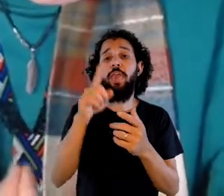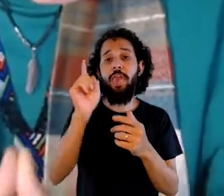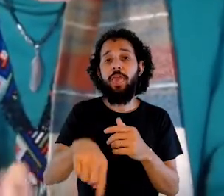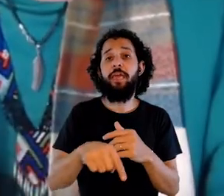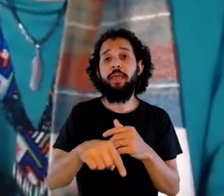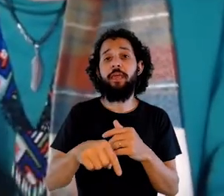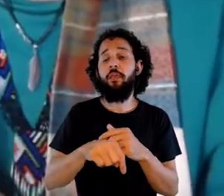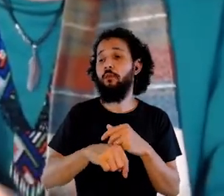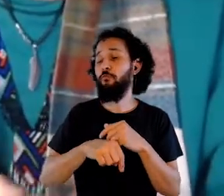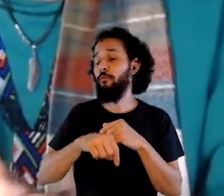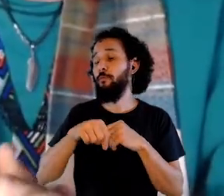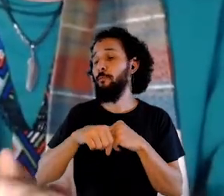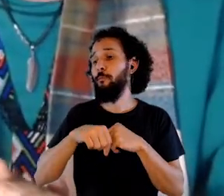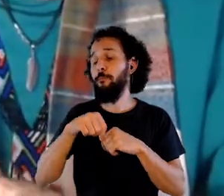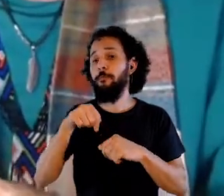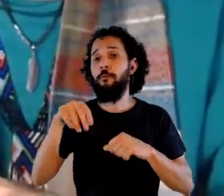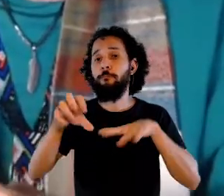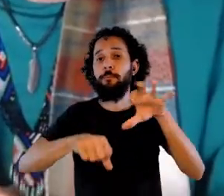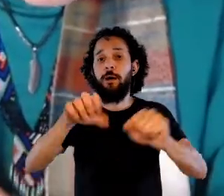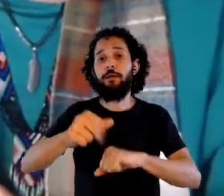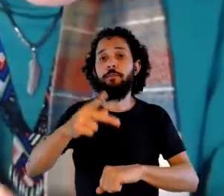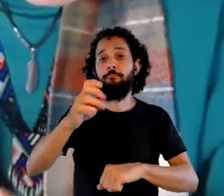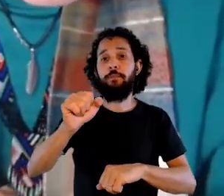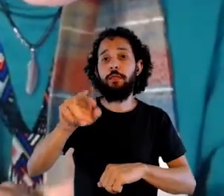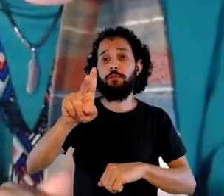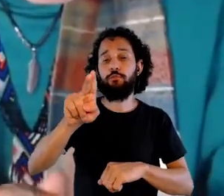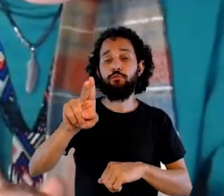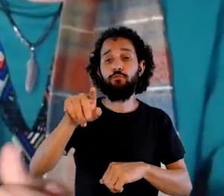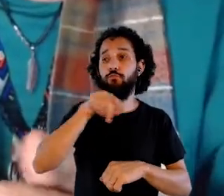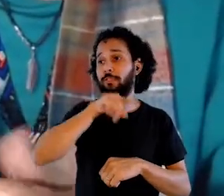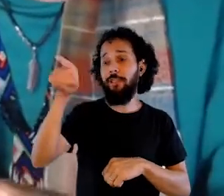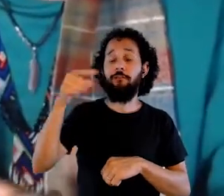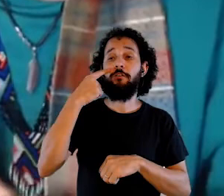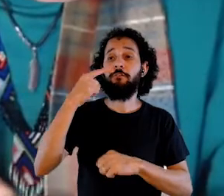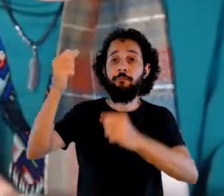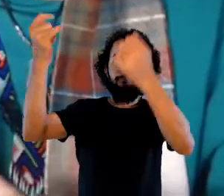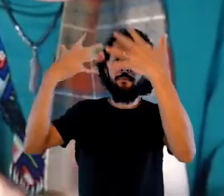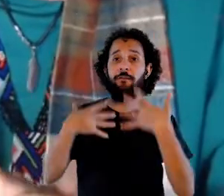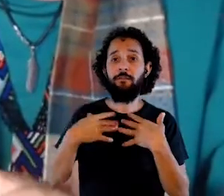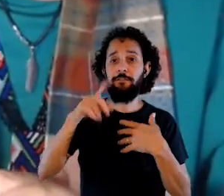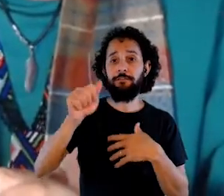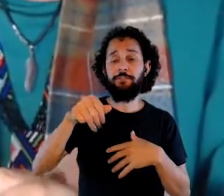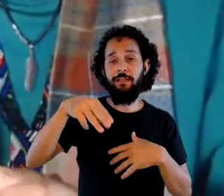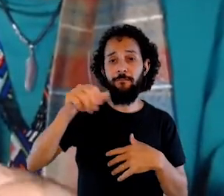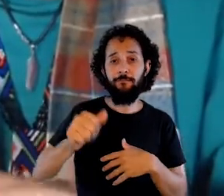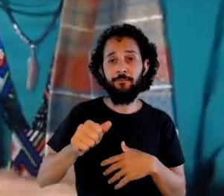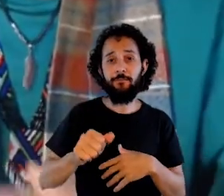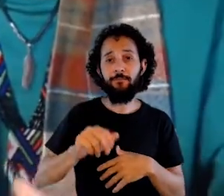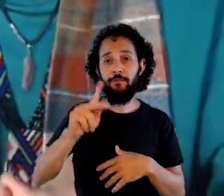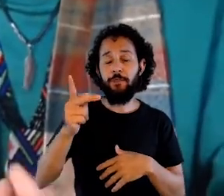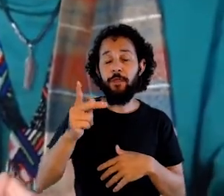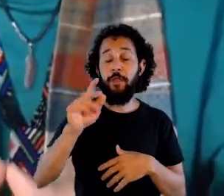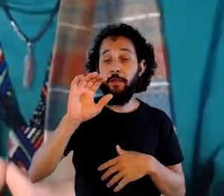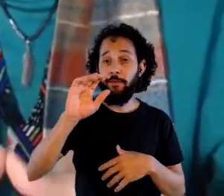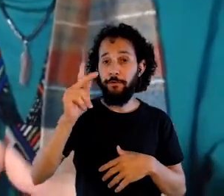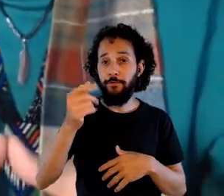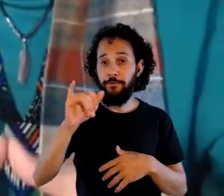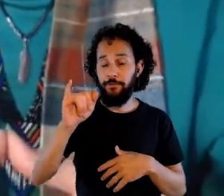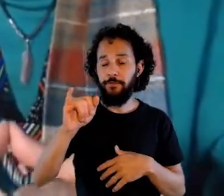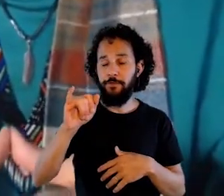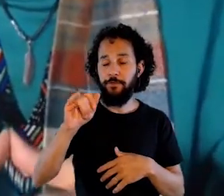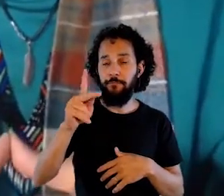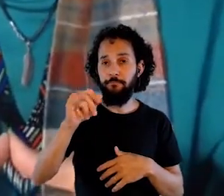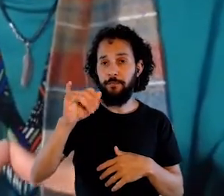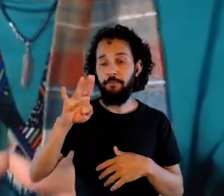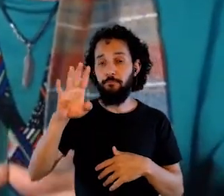Peru, principalmente com um xamã Shipibo, chamado Mateu Arevalo, que era o líder espiritual da comunidade de